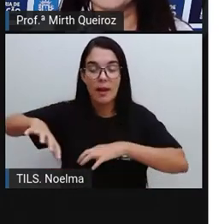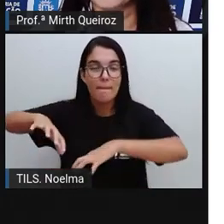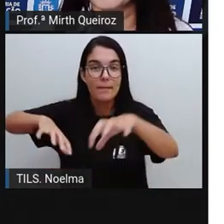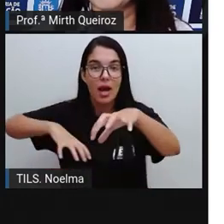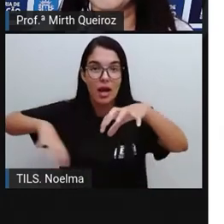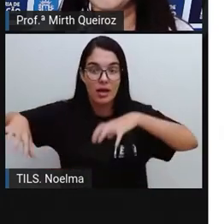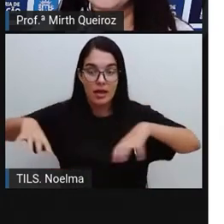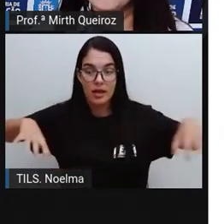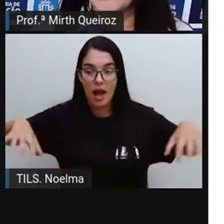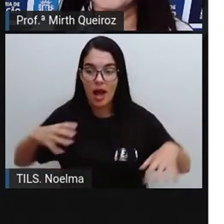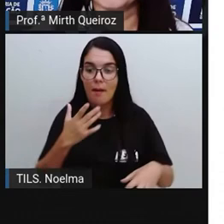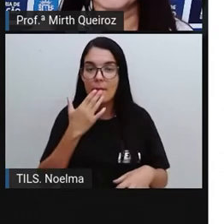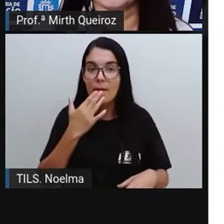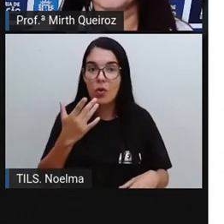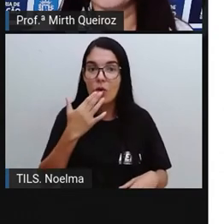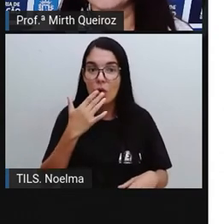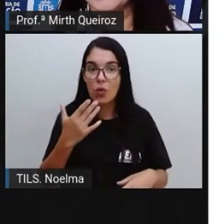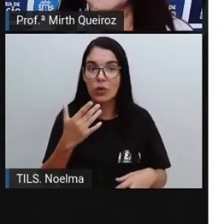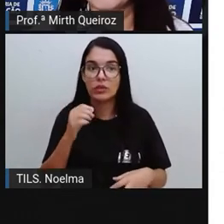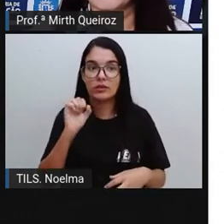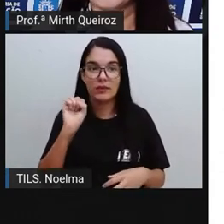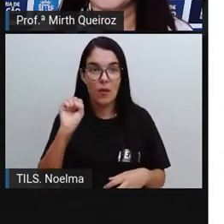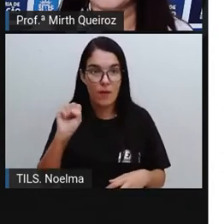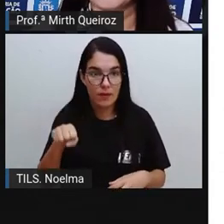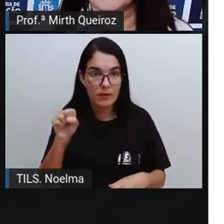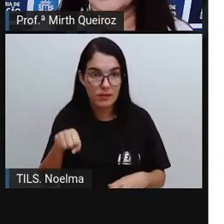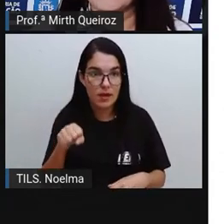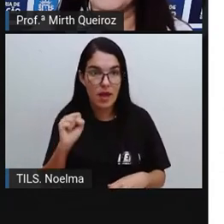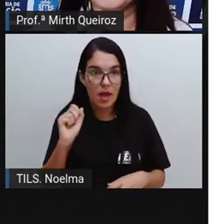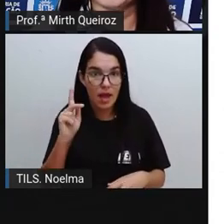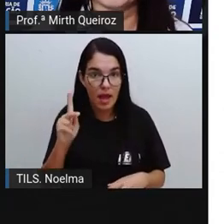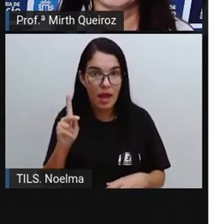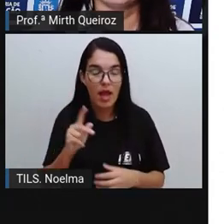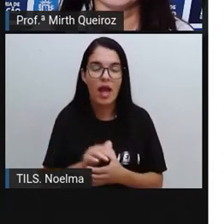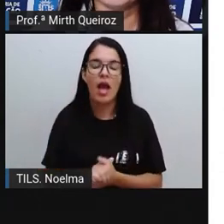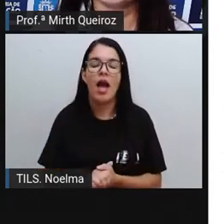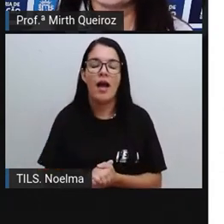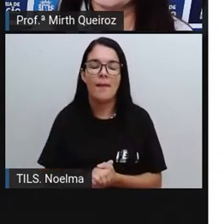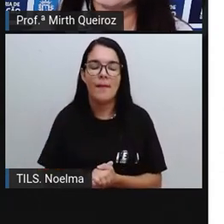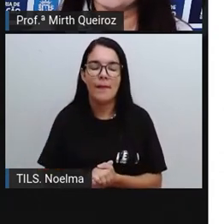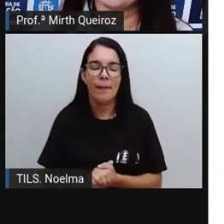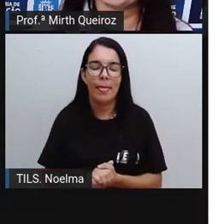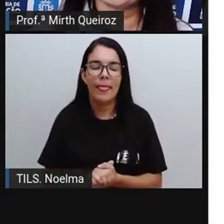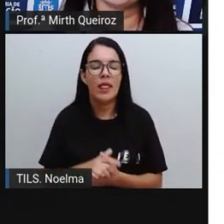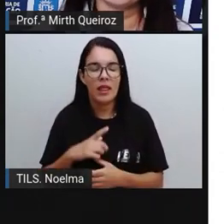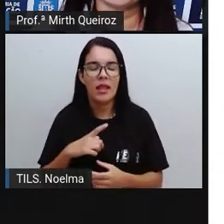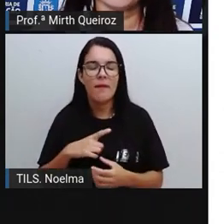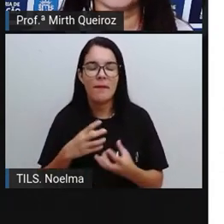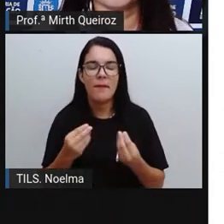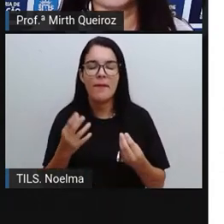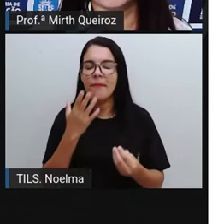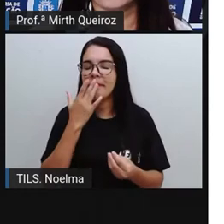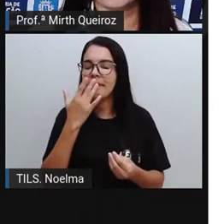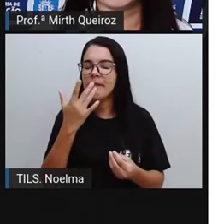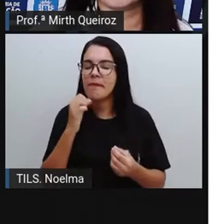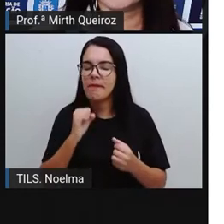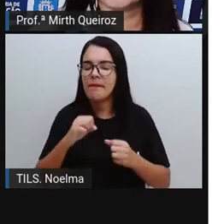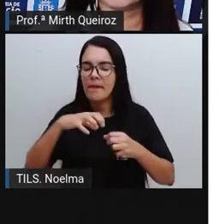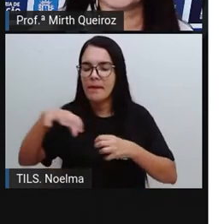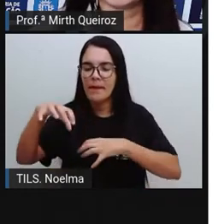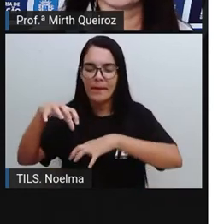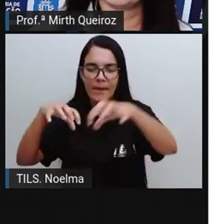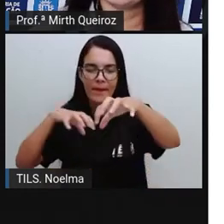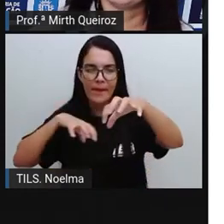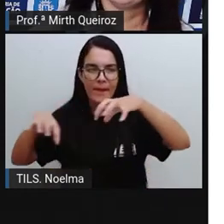que tenhamos ali imagens, né, dentro daquela revista, mas geralmente tem uma cor que vai